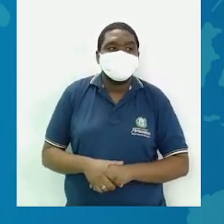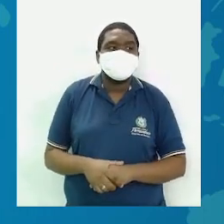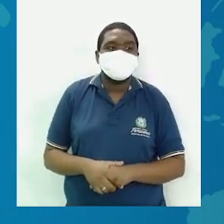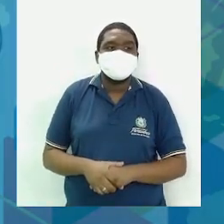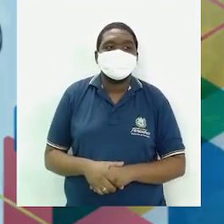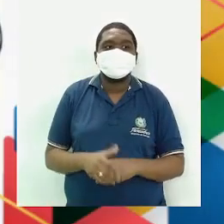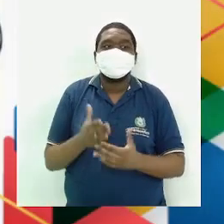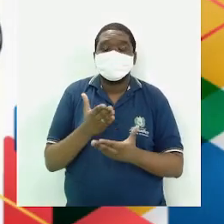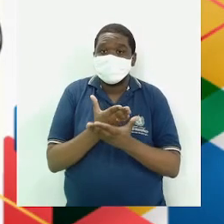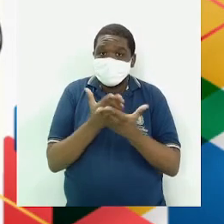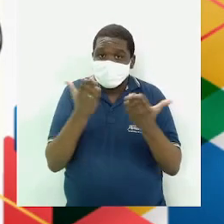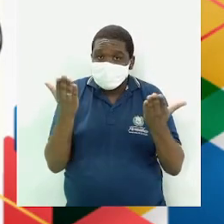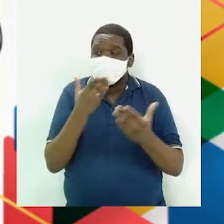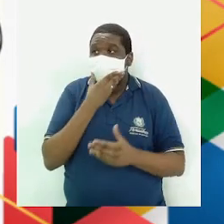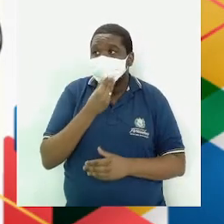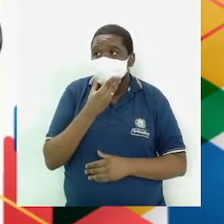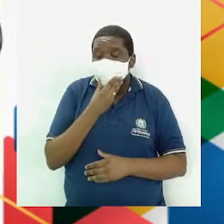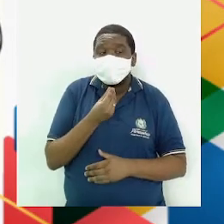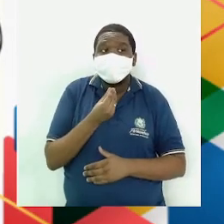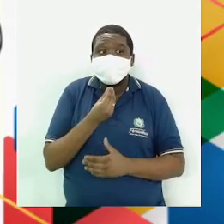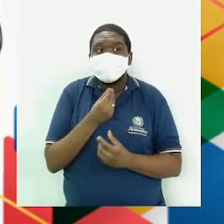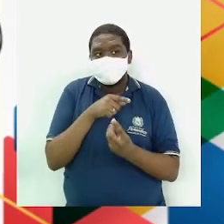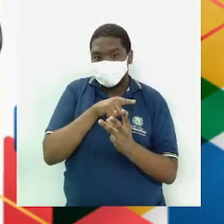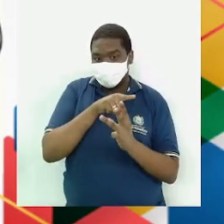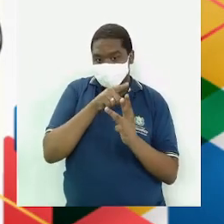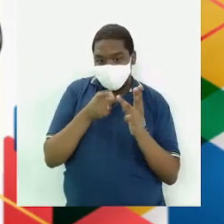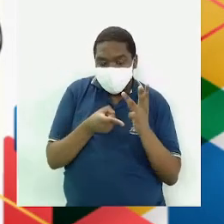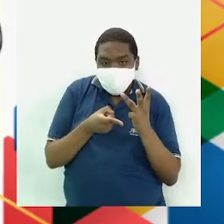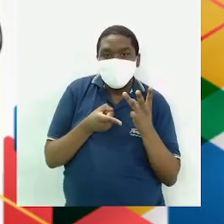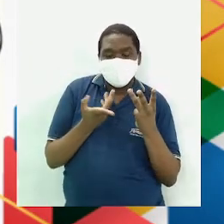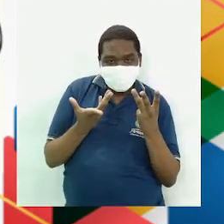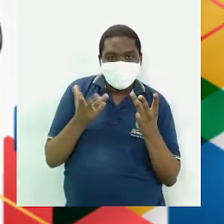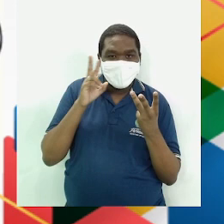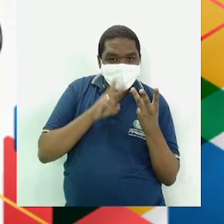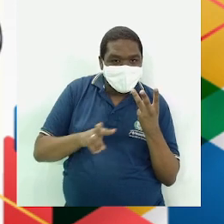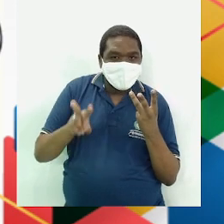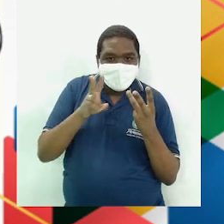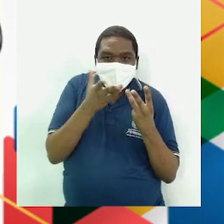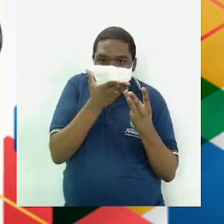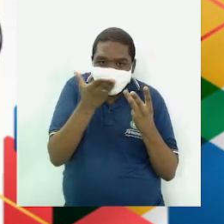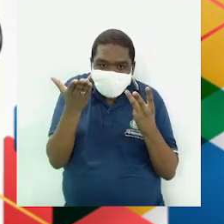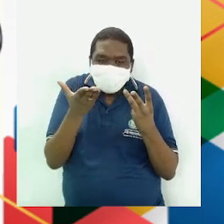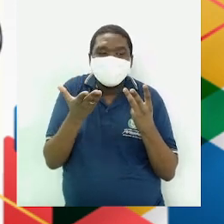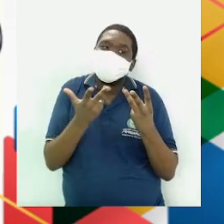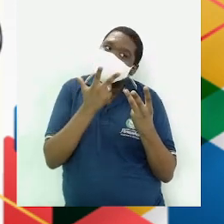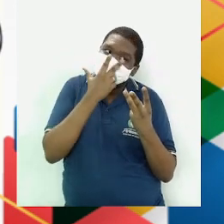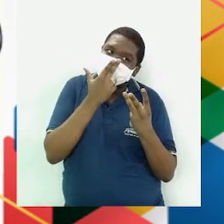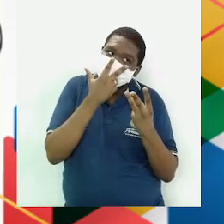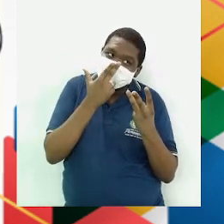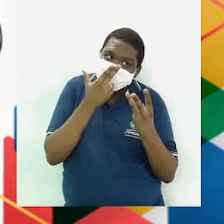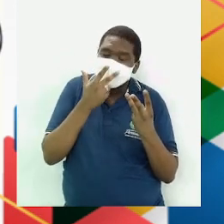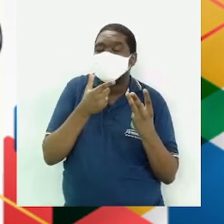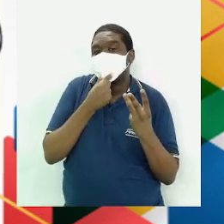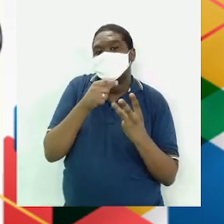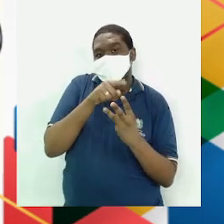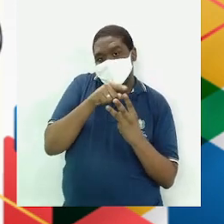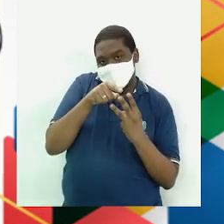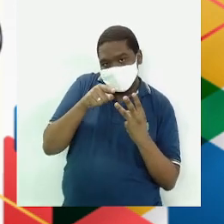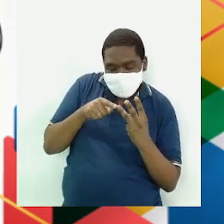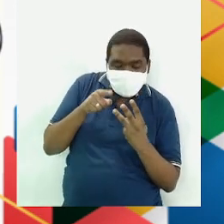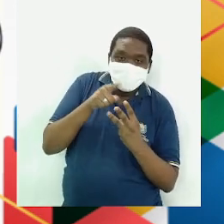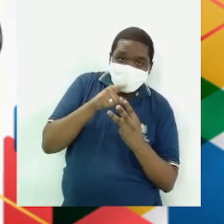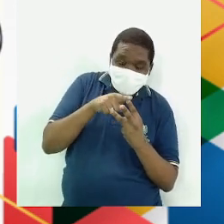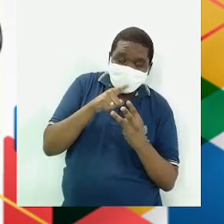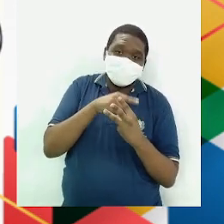são os nossos amigos, ou retratos, né, daquilo que poderiam eles parecer: Platão, Sócrates